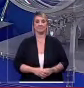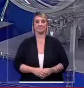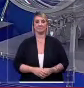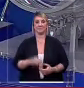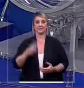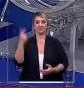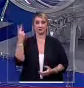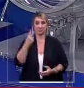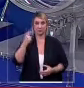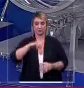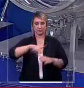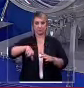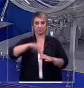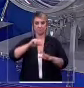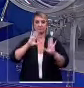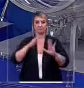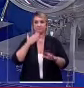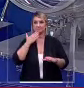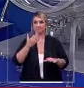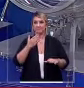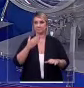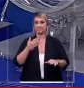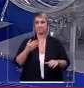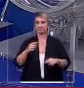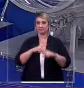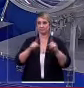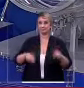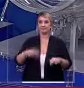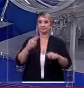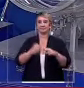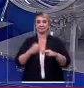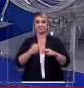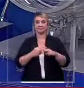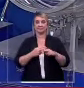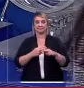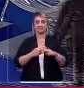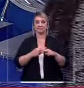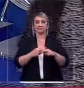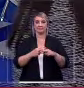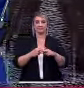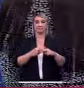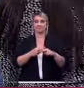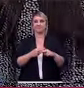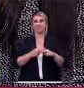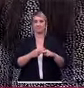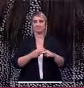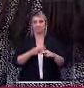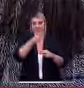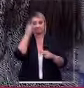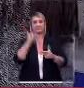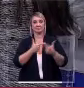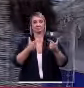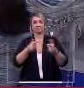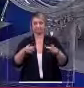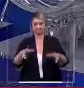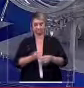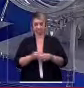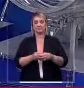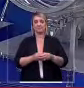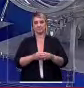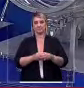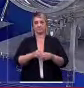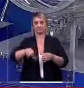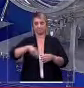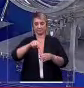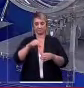Vamos para o segundo sorteio. Antes, porém, solicito a Sandra, nossa colega da Caixa, e a Letícia, nossa garota da sorte, que recolham as bolas